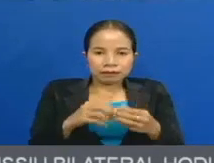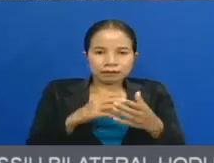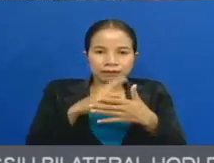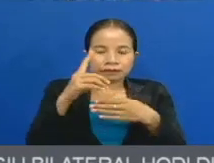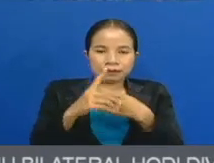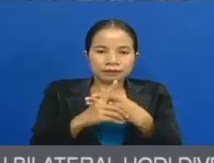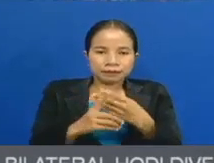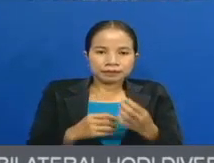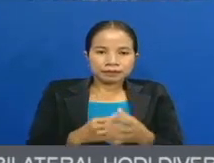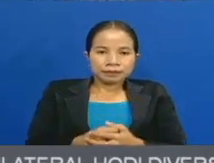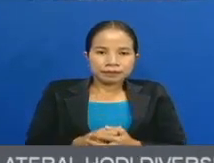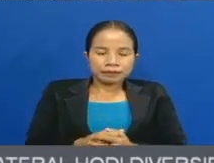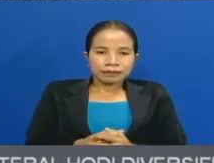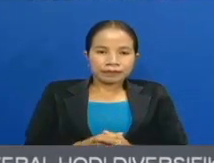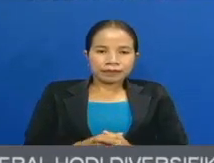desenvolvimento,